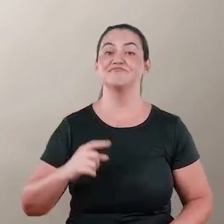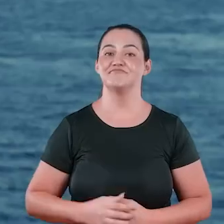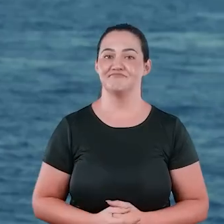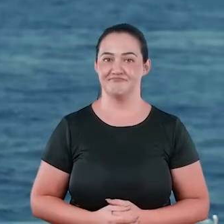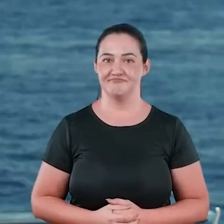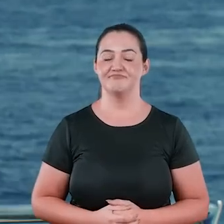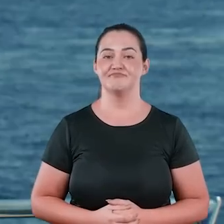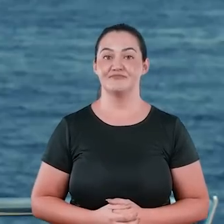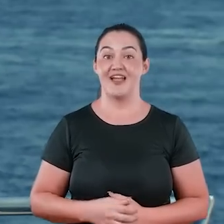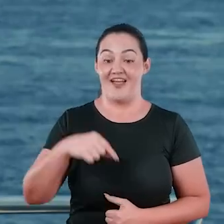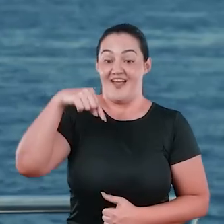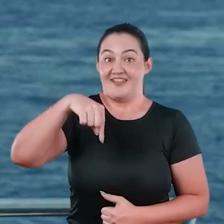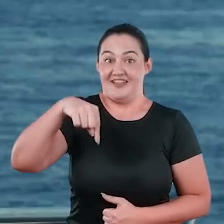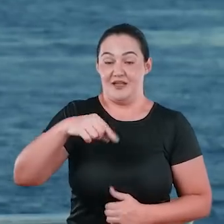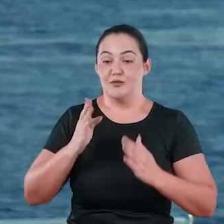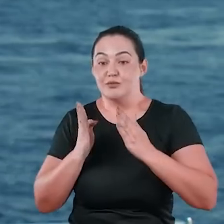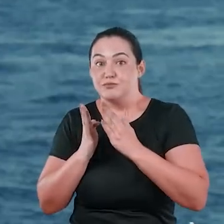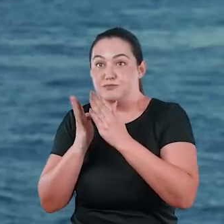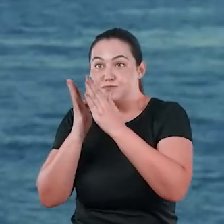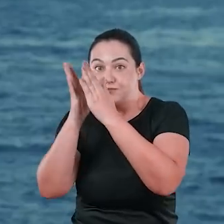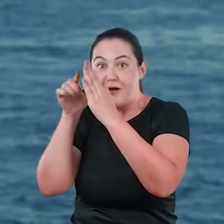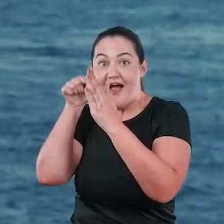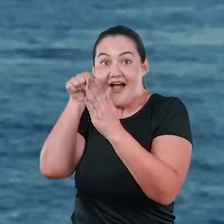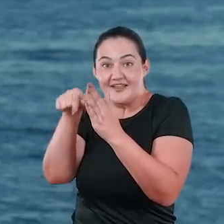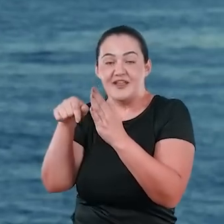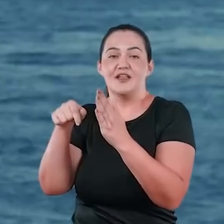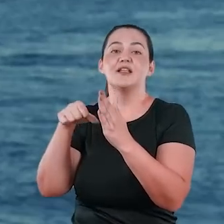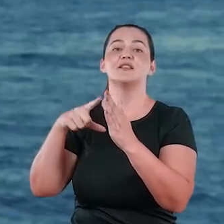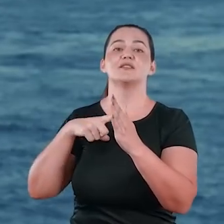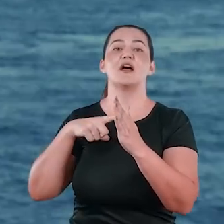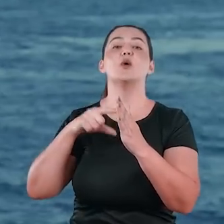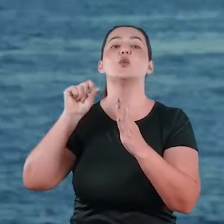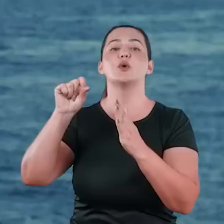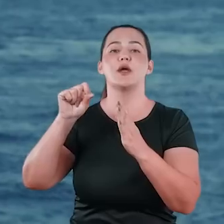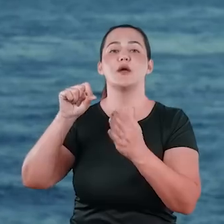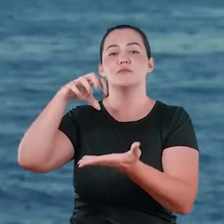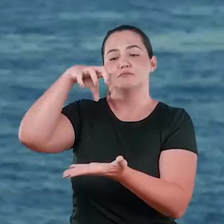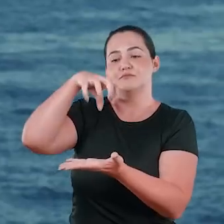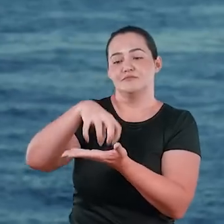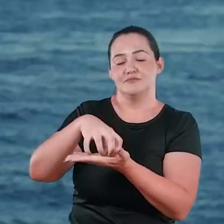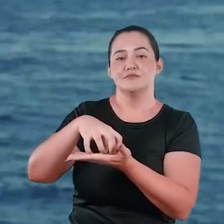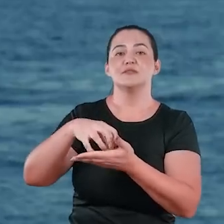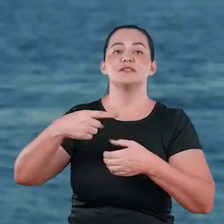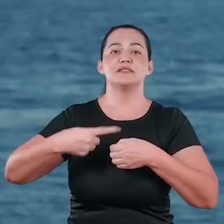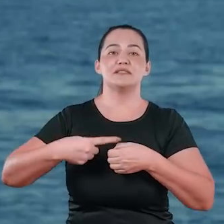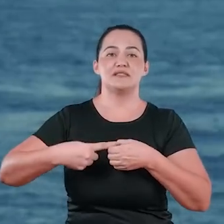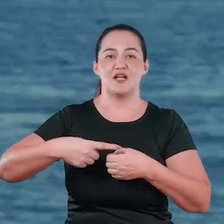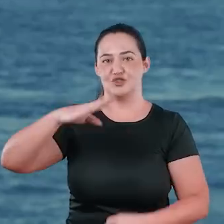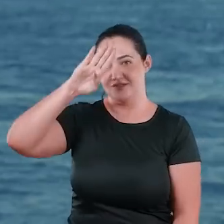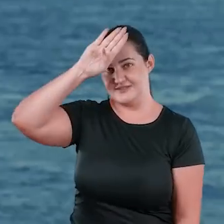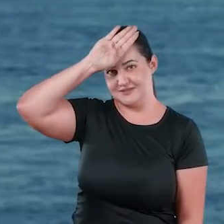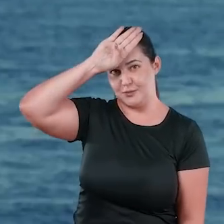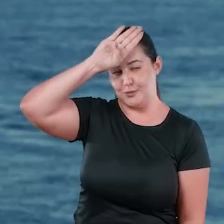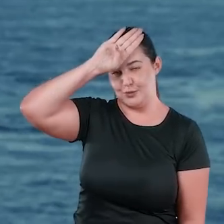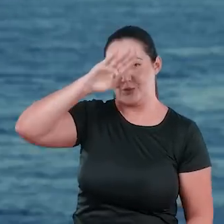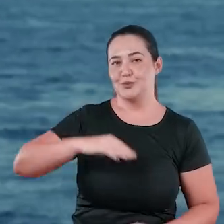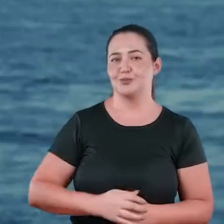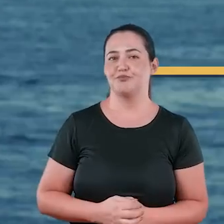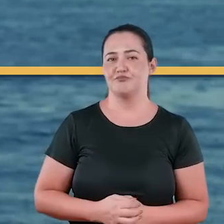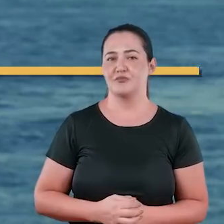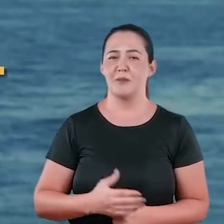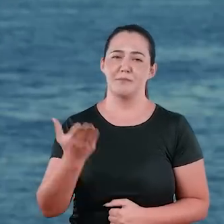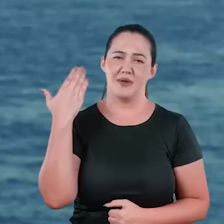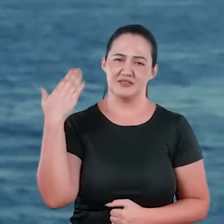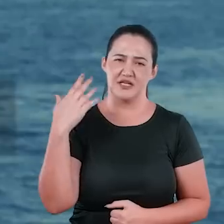Bósforo. E é nesse miolo que está localizada a cidade de Istambul. Na verdade, ela nem sempre teve